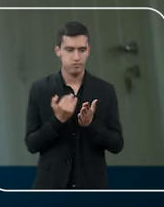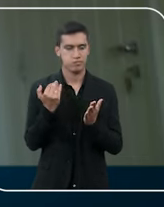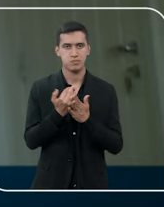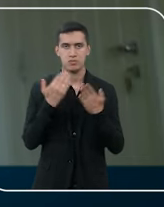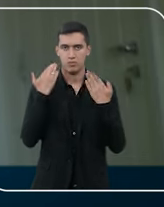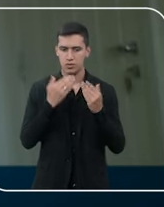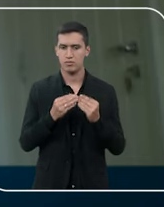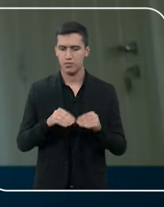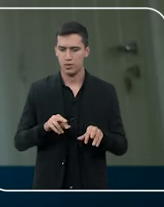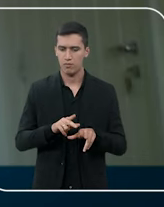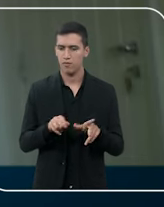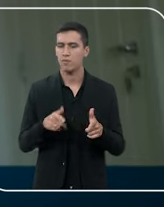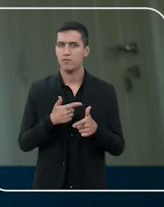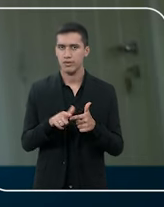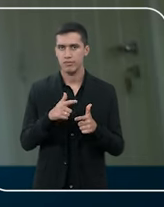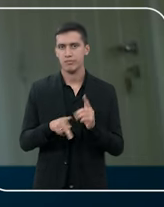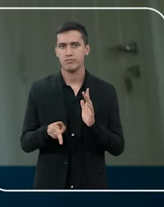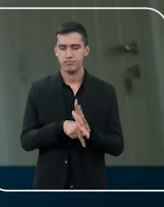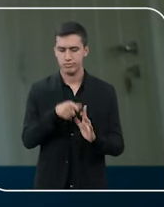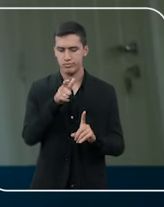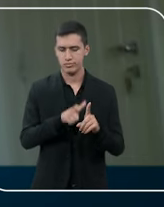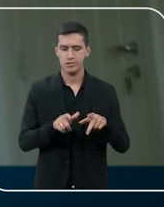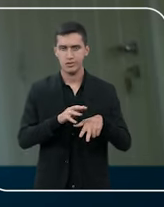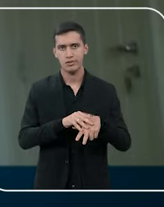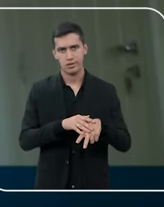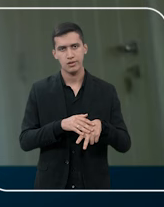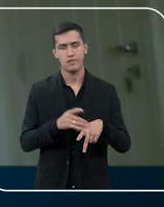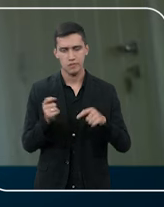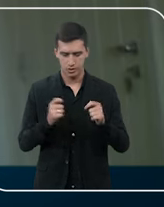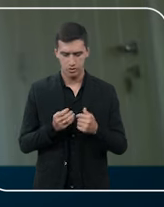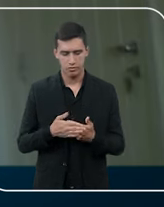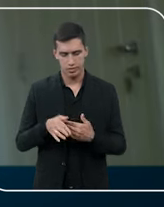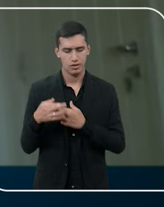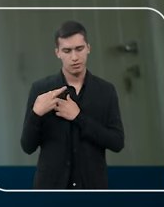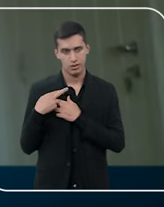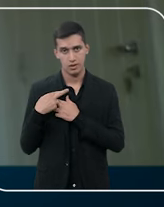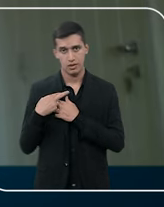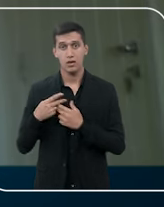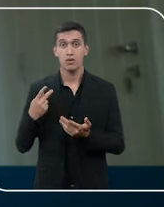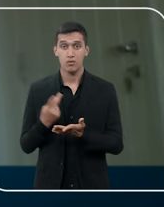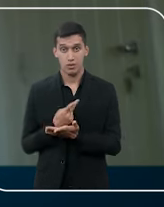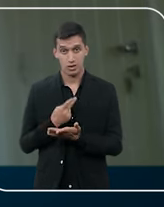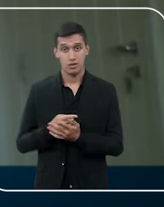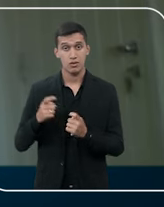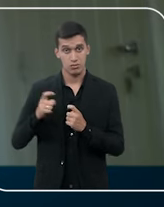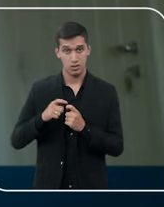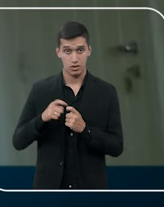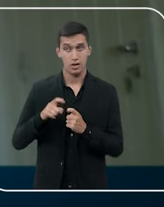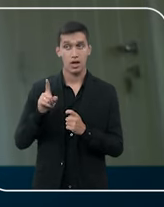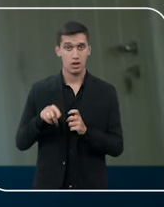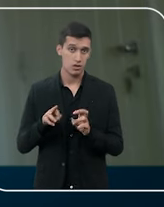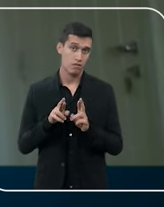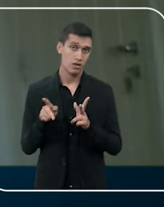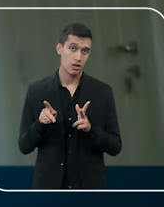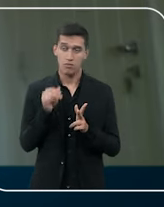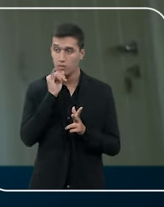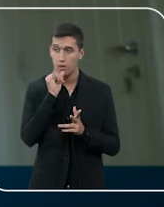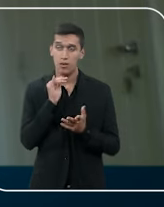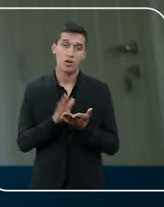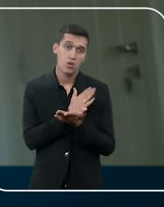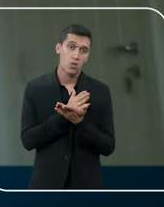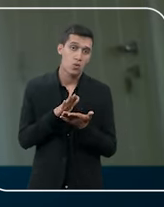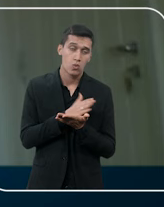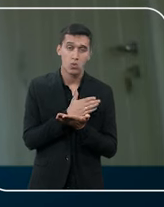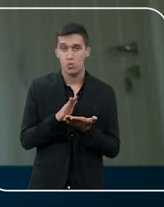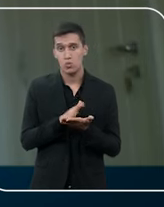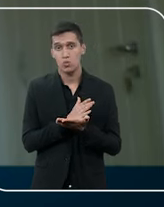para o paciente e isso pode gerar uma responsabilização. O erro médico ele é diferente, né, de alguma situação